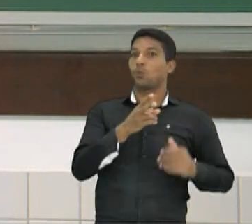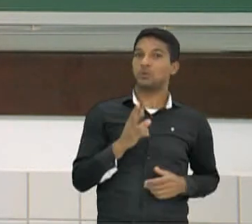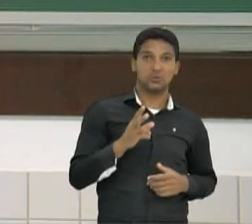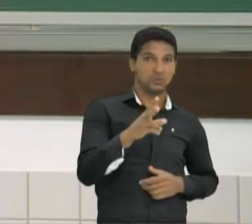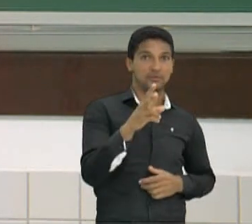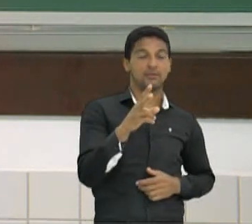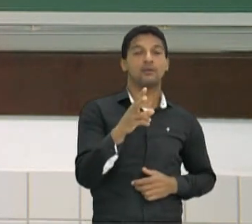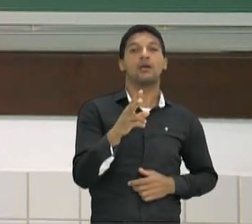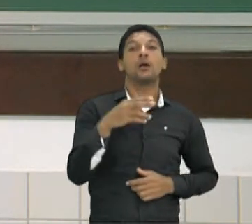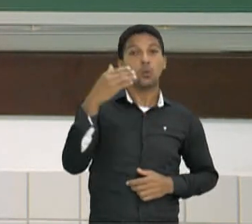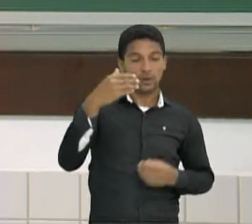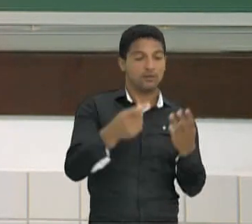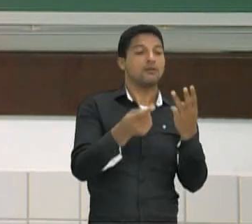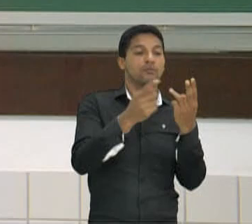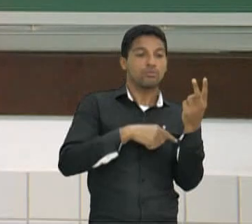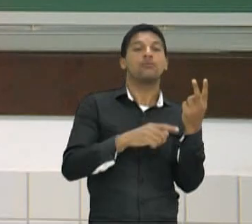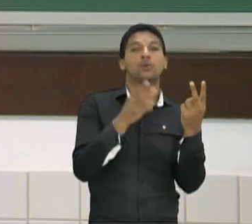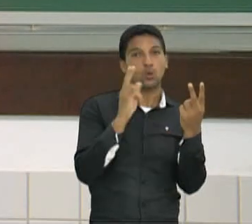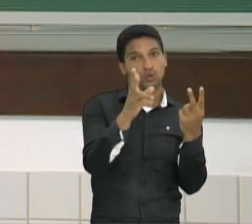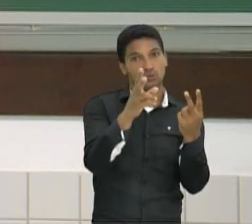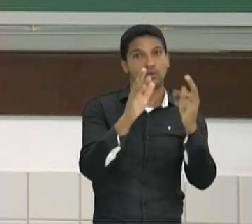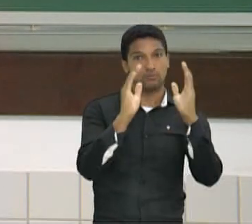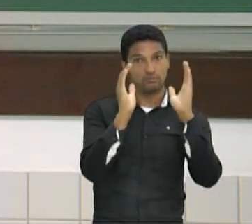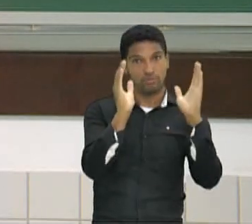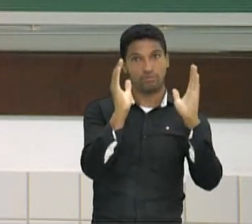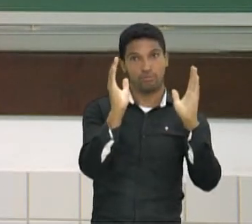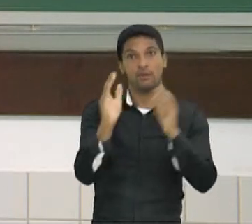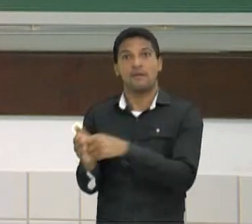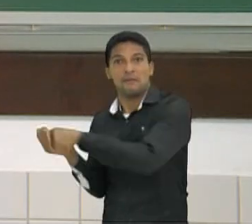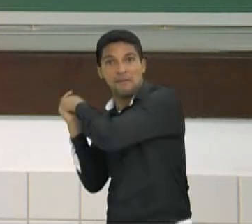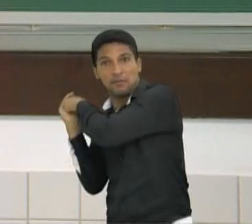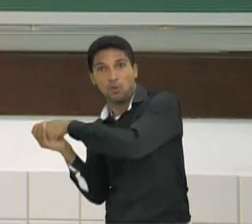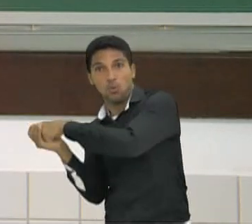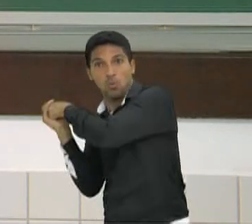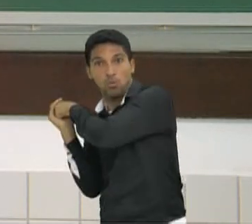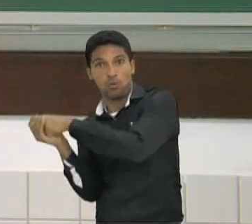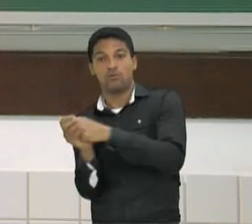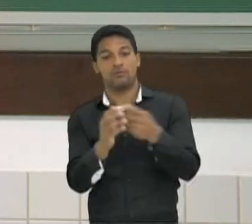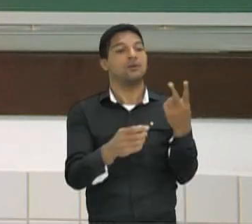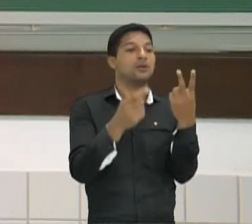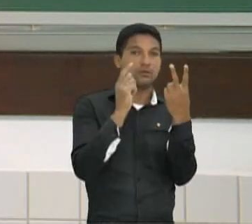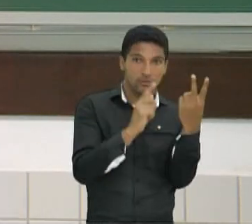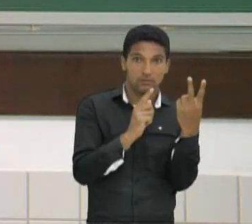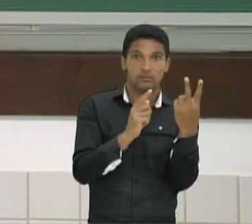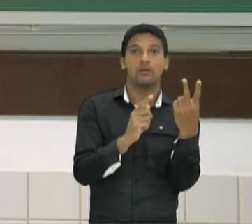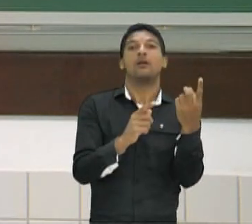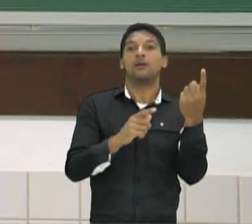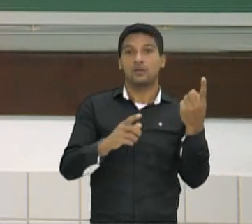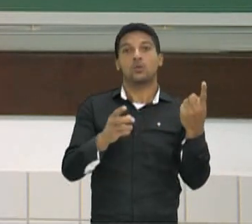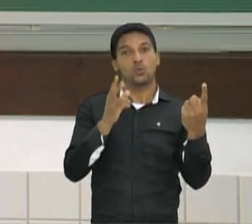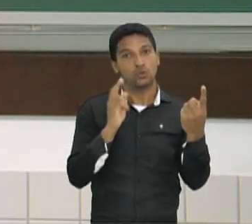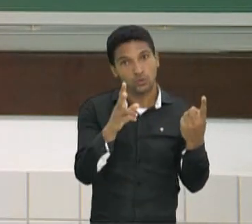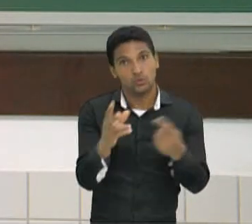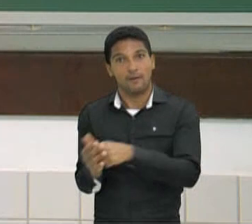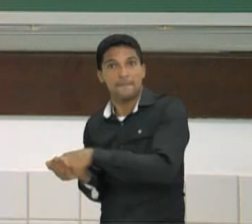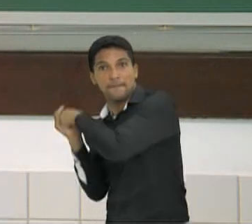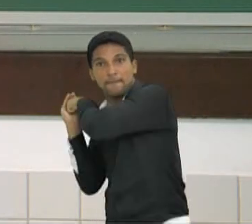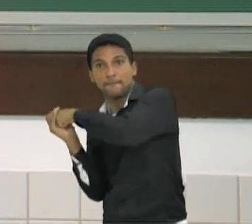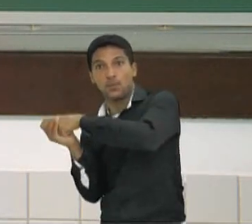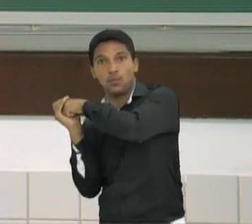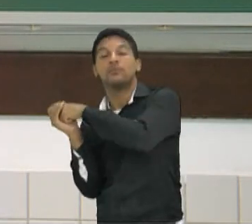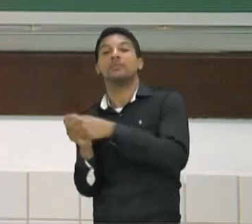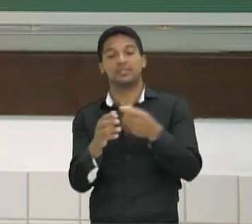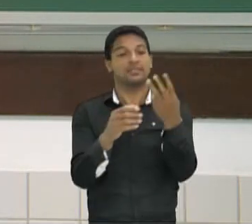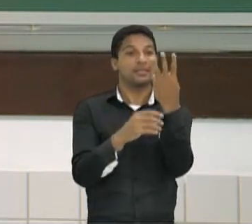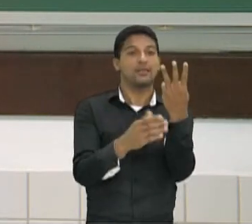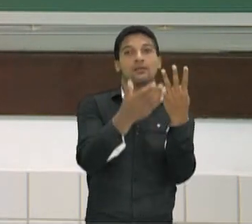Então, enquanto temos esse tempo, precisa eliminar 3 rebatedores. Eliminei 2, continua rodando o jogo. Eliminei 1, continua rodando o jogo. Enquanto não eliminar os